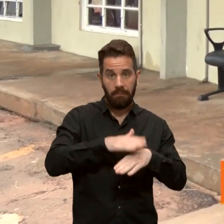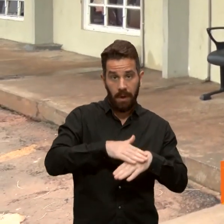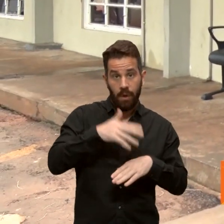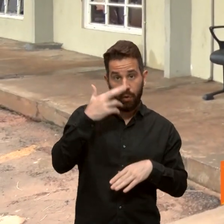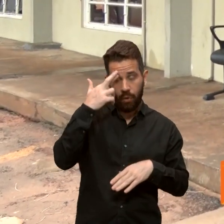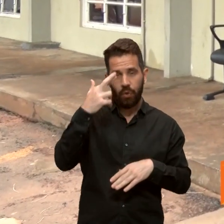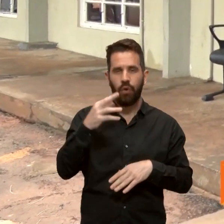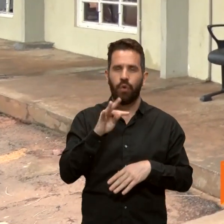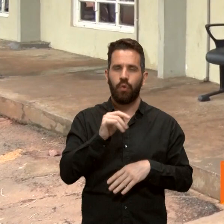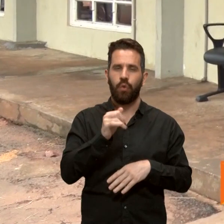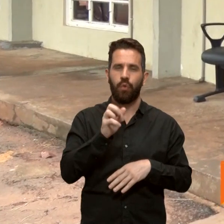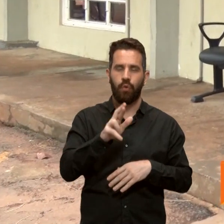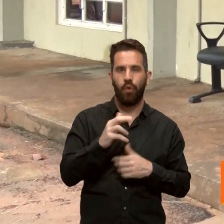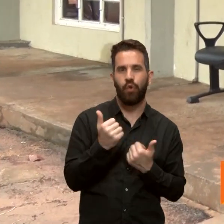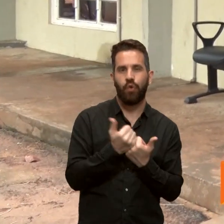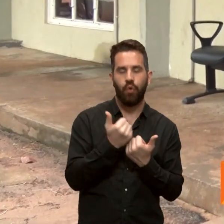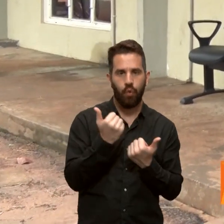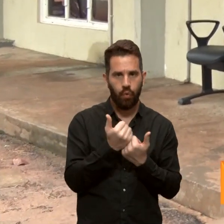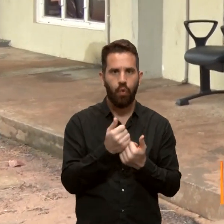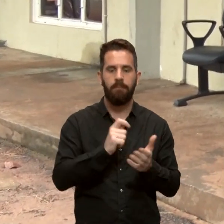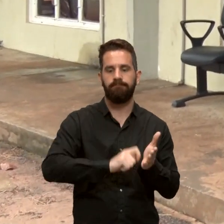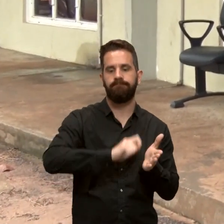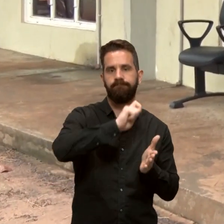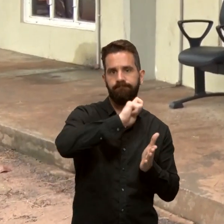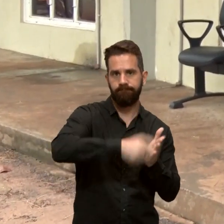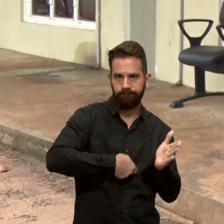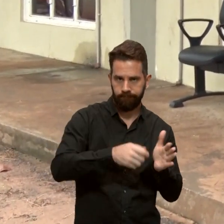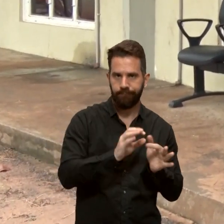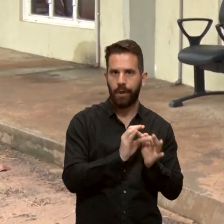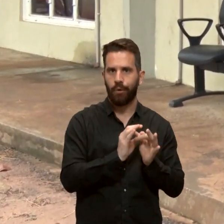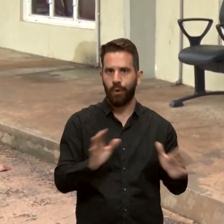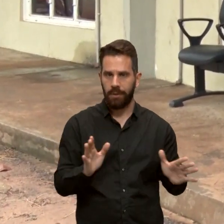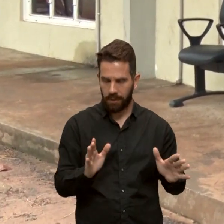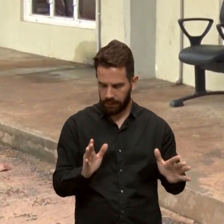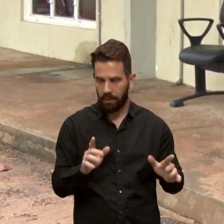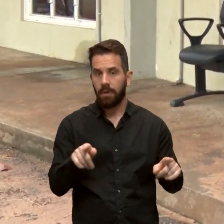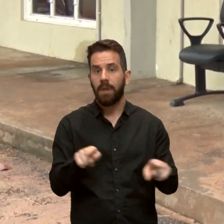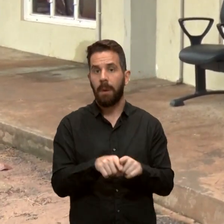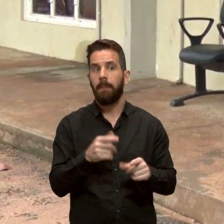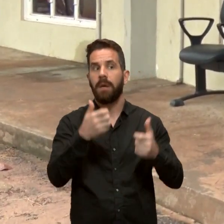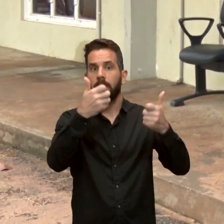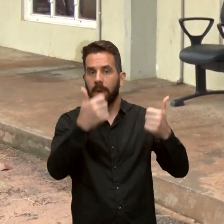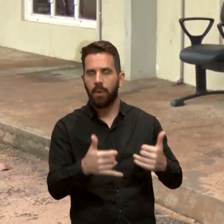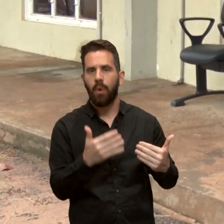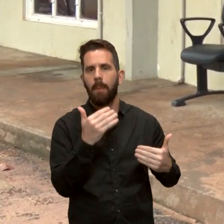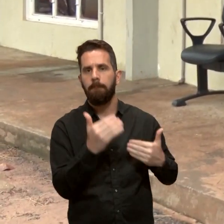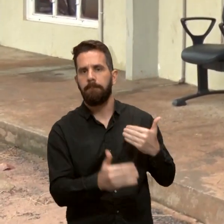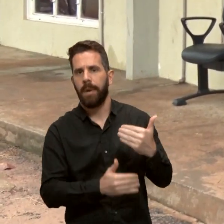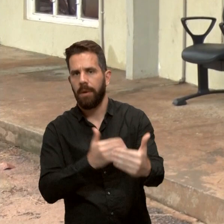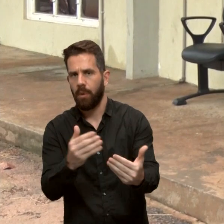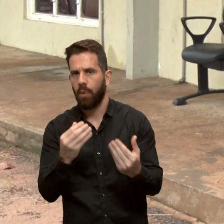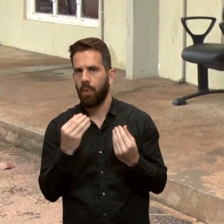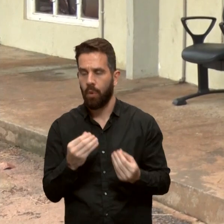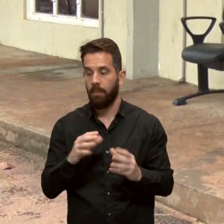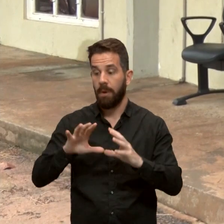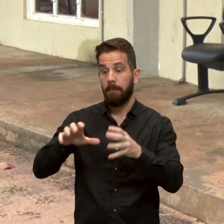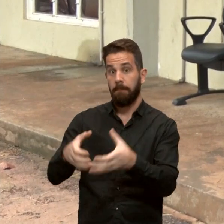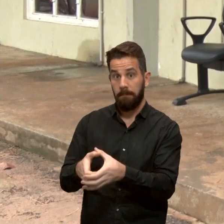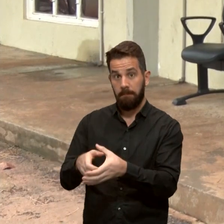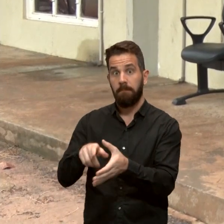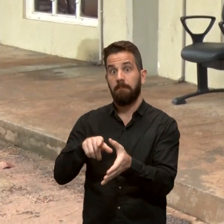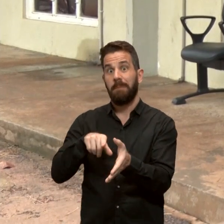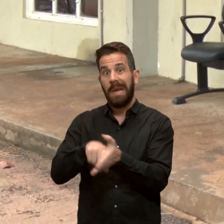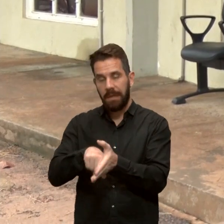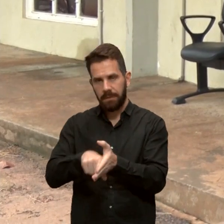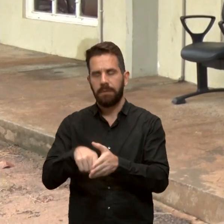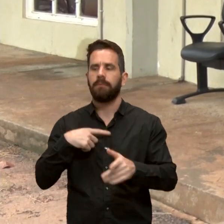e foi explicado para eles como seria cada procedimento. Além disso, a equipe que desenvolveu a pesquisa é multidisciplinar,